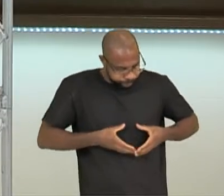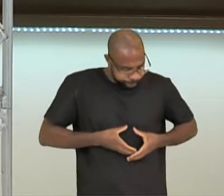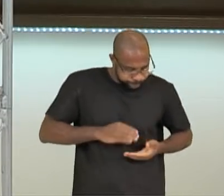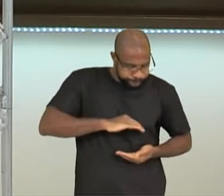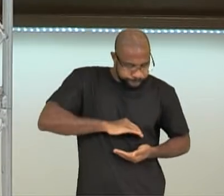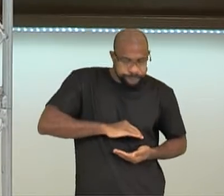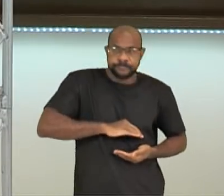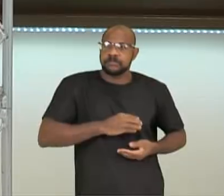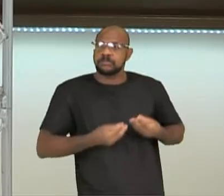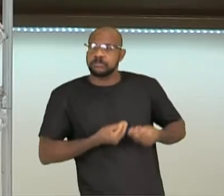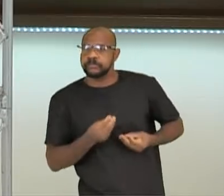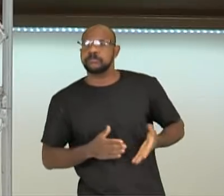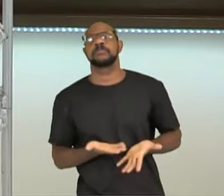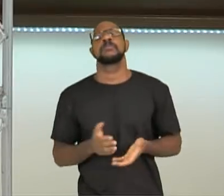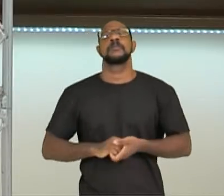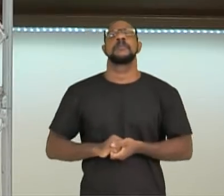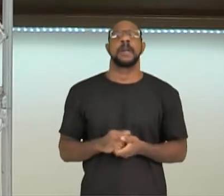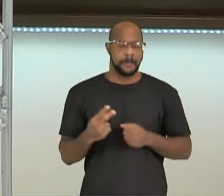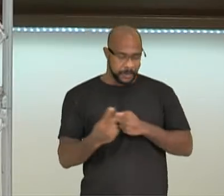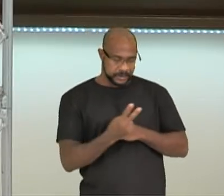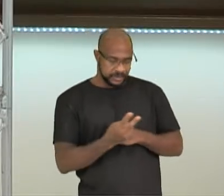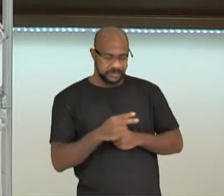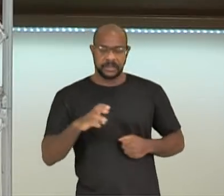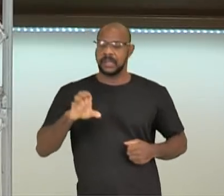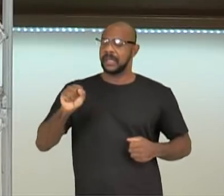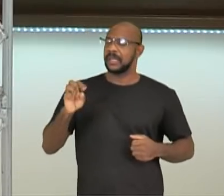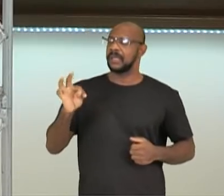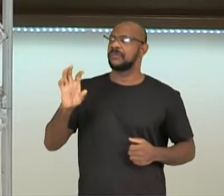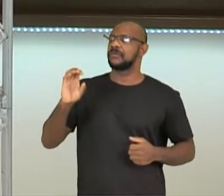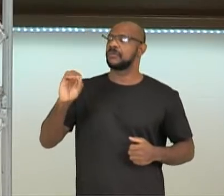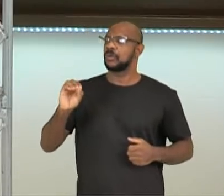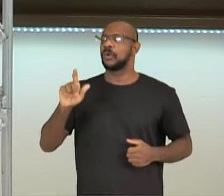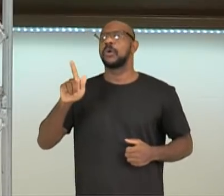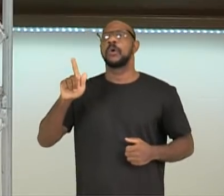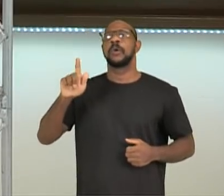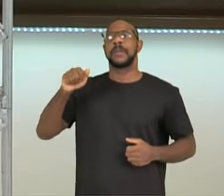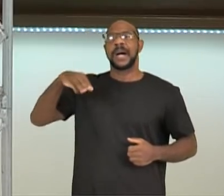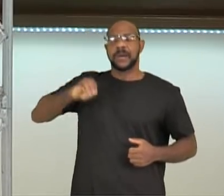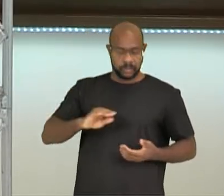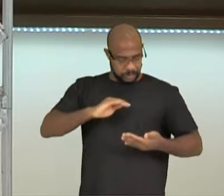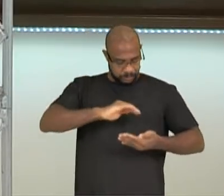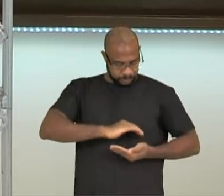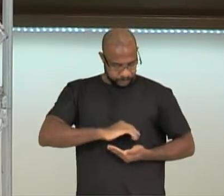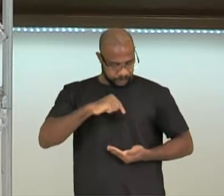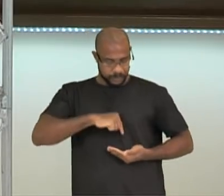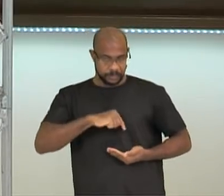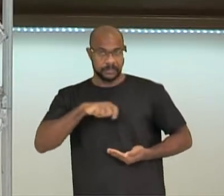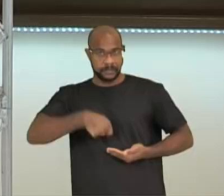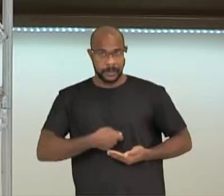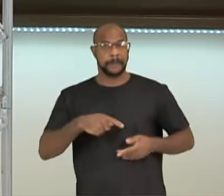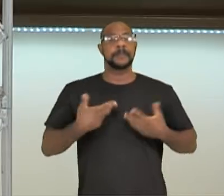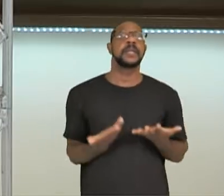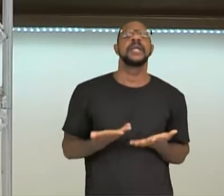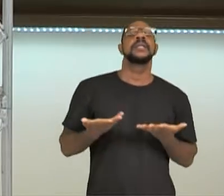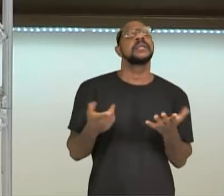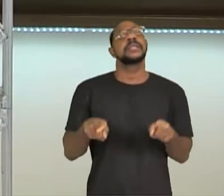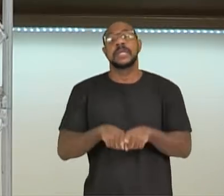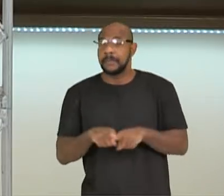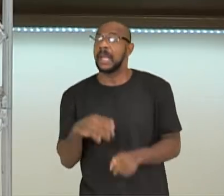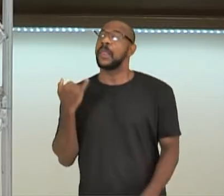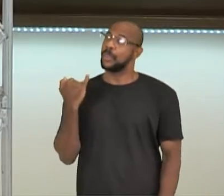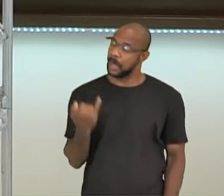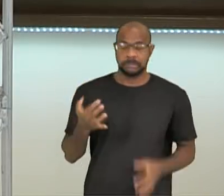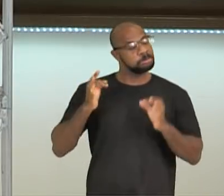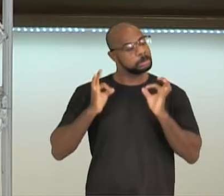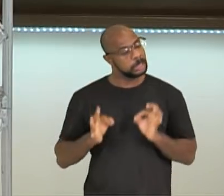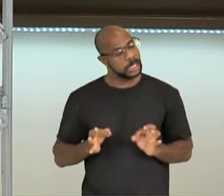tão importante para proteger o nosso estômago do próprio ácido que o estômago produz. E claro, né, a questão da dieta adequada,